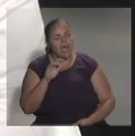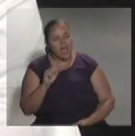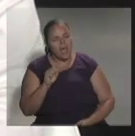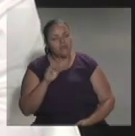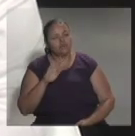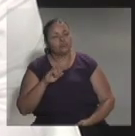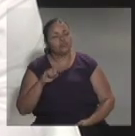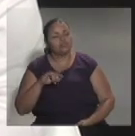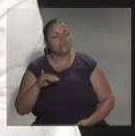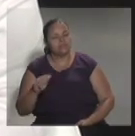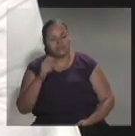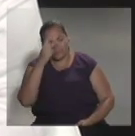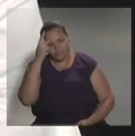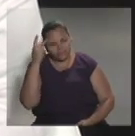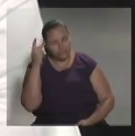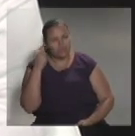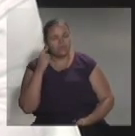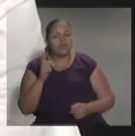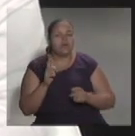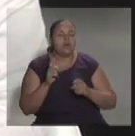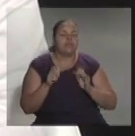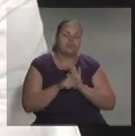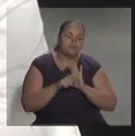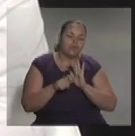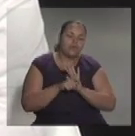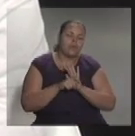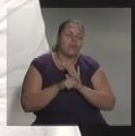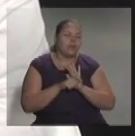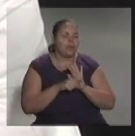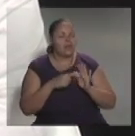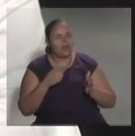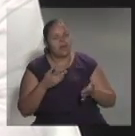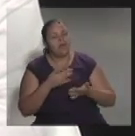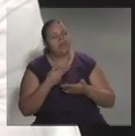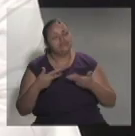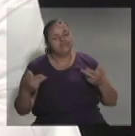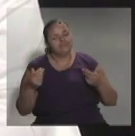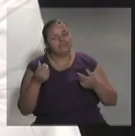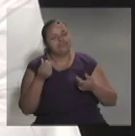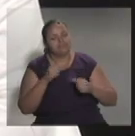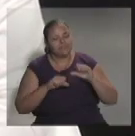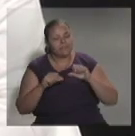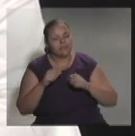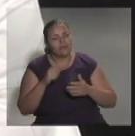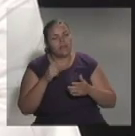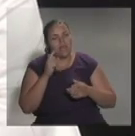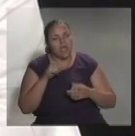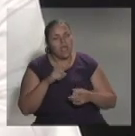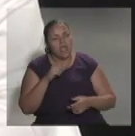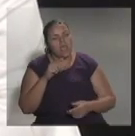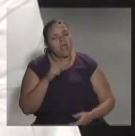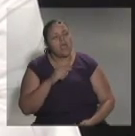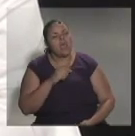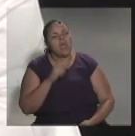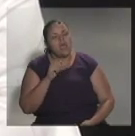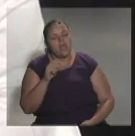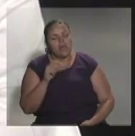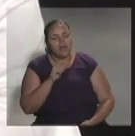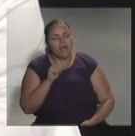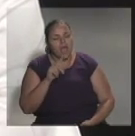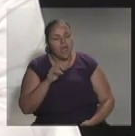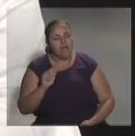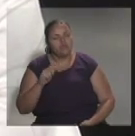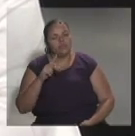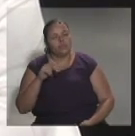de buzina, Sim, né? tá aí, As pessoas estão se drogando com essas substâncias, esse é o gás butano, o gás propano, e